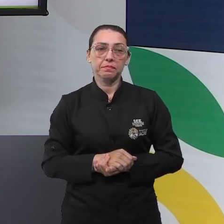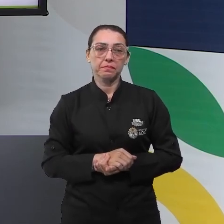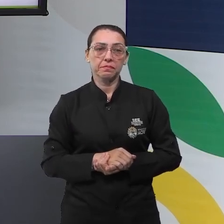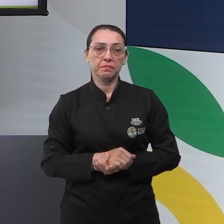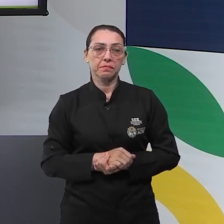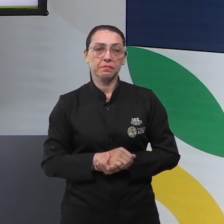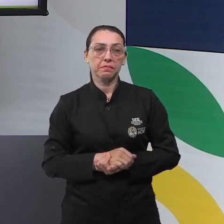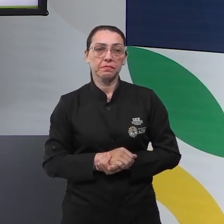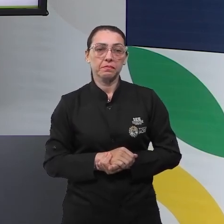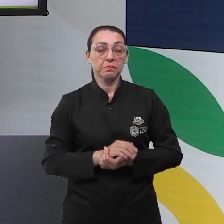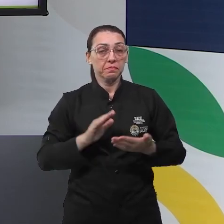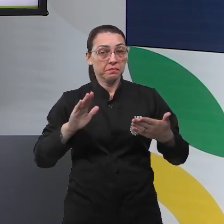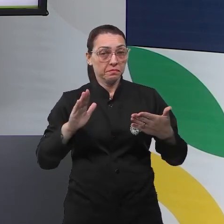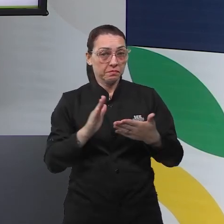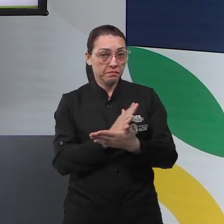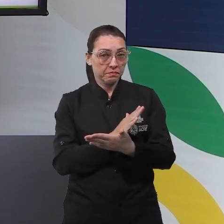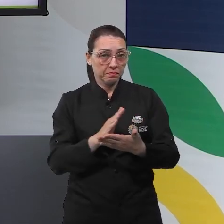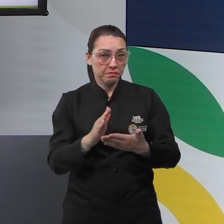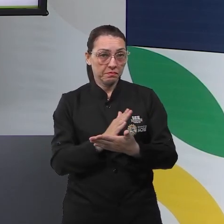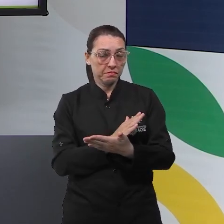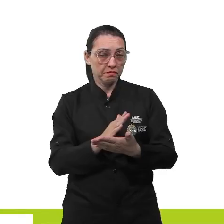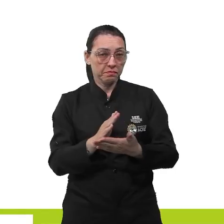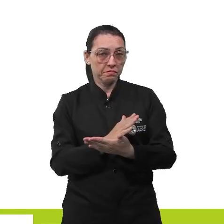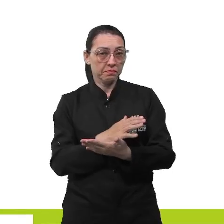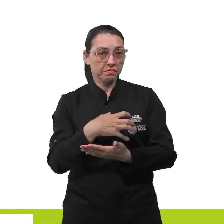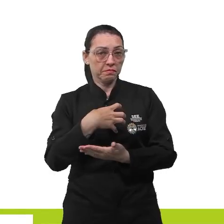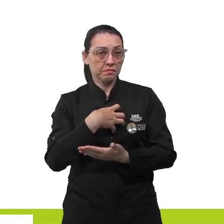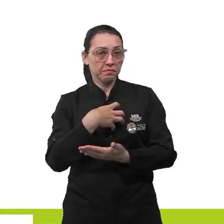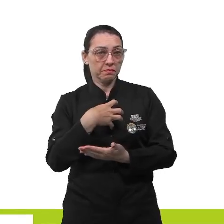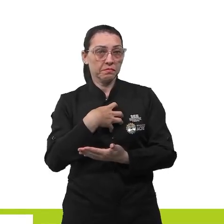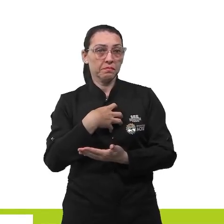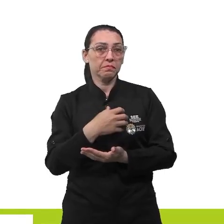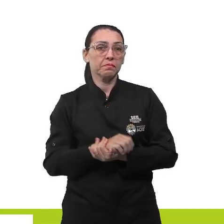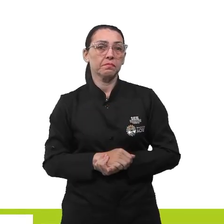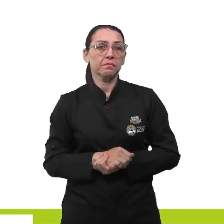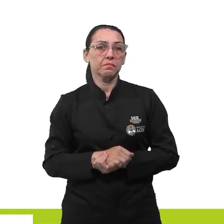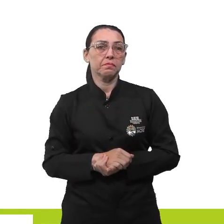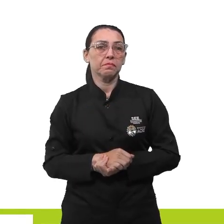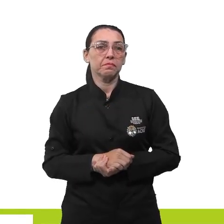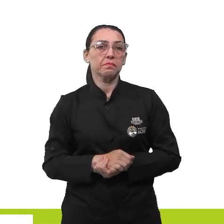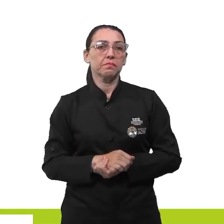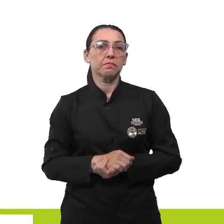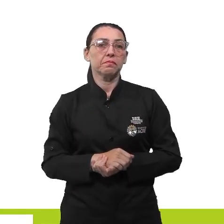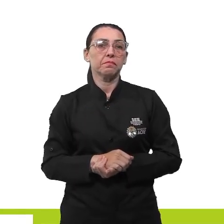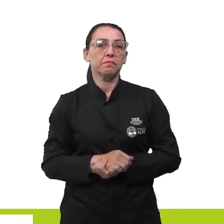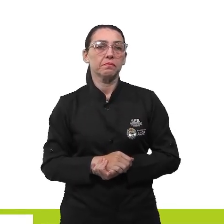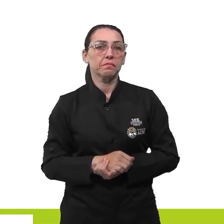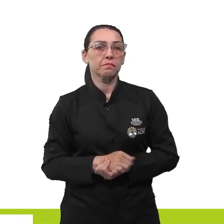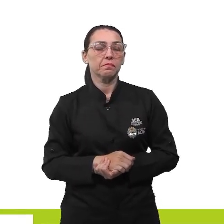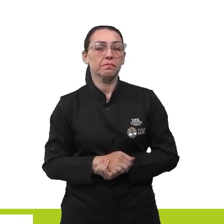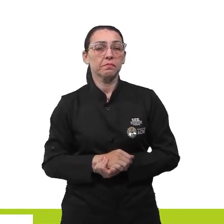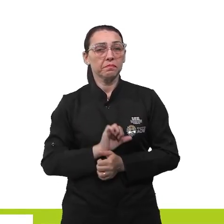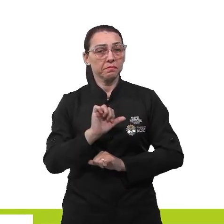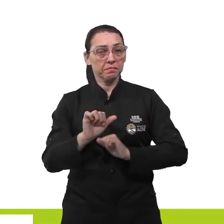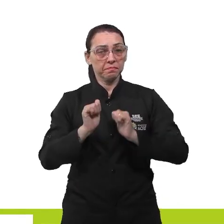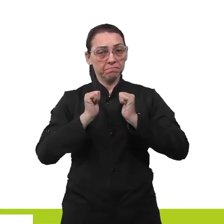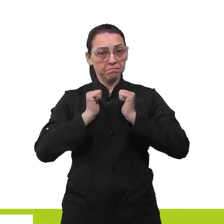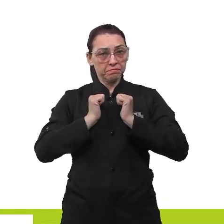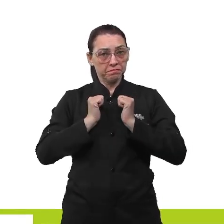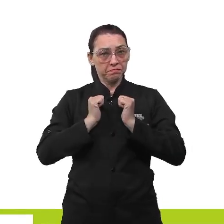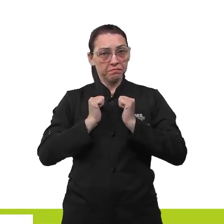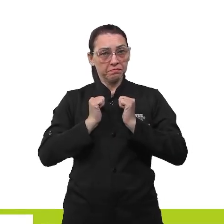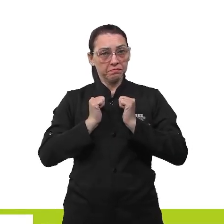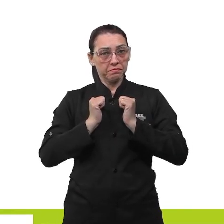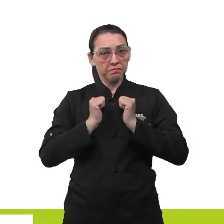aí, alguns sintomas. Olha aí os sintomas. Mudança de